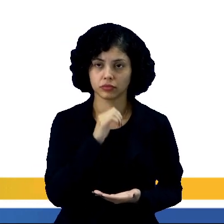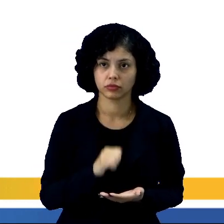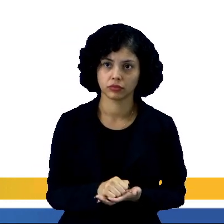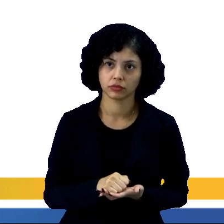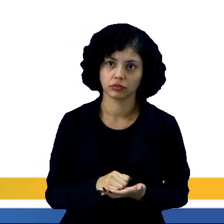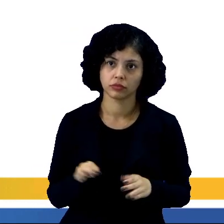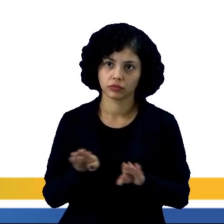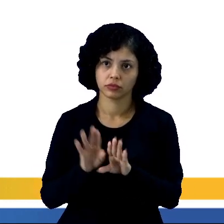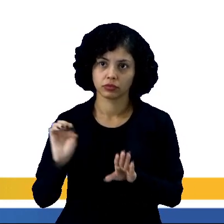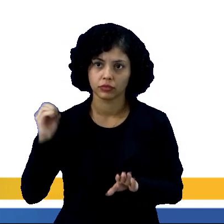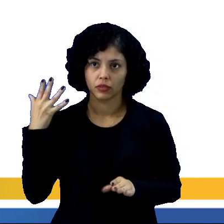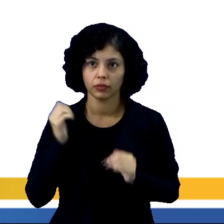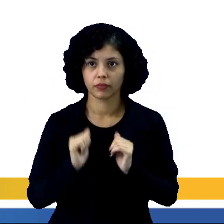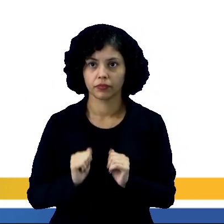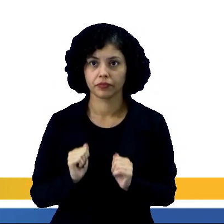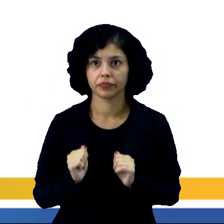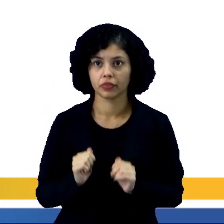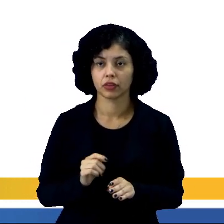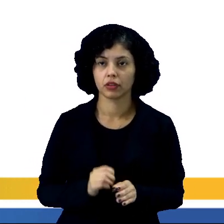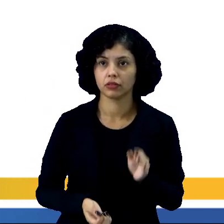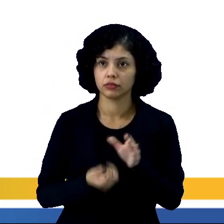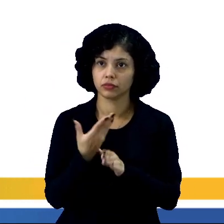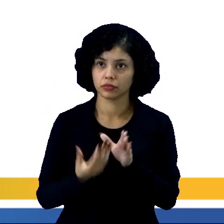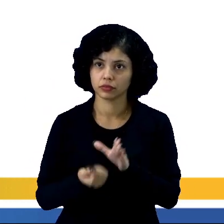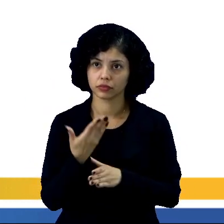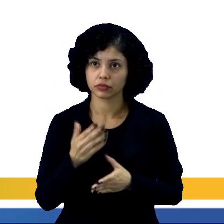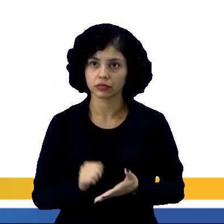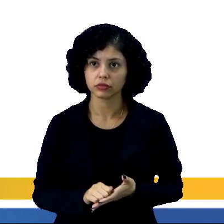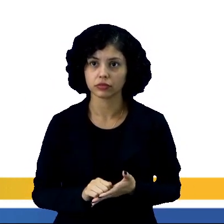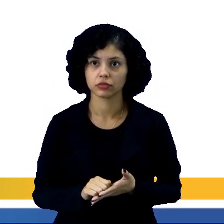sucessão e encadeamento de acontecimentos que podem